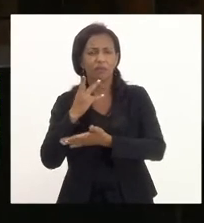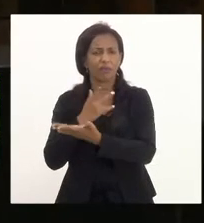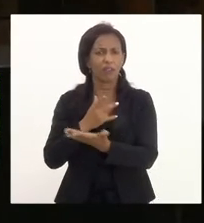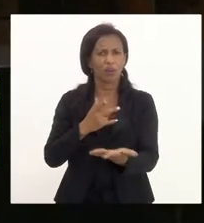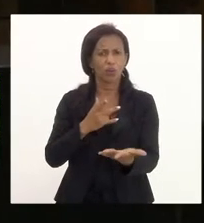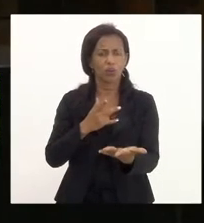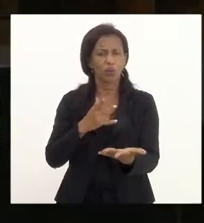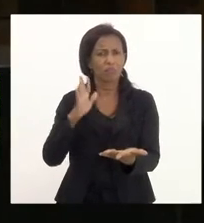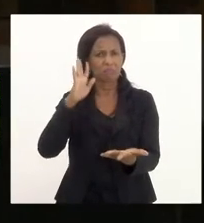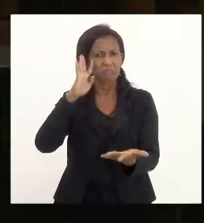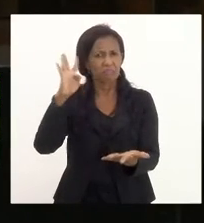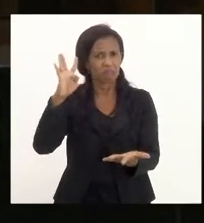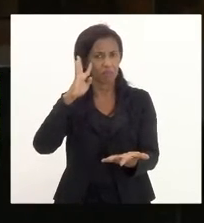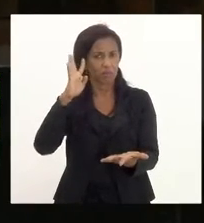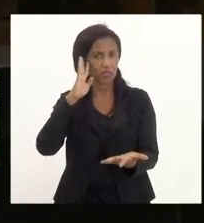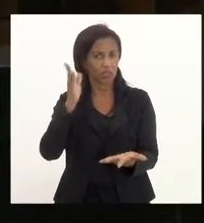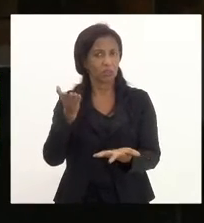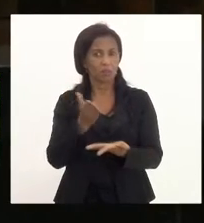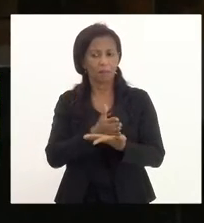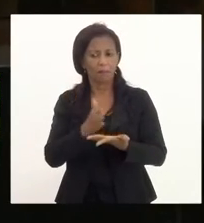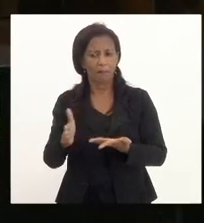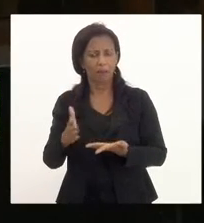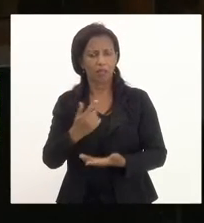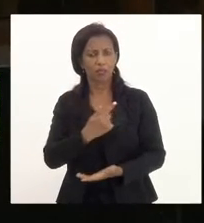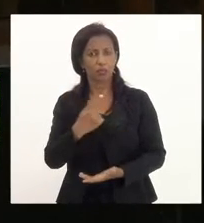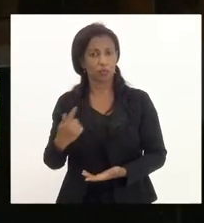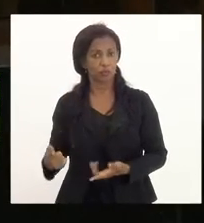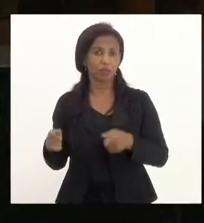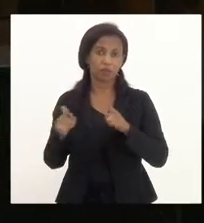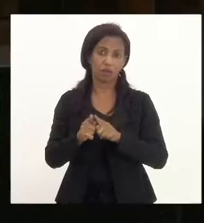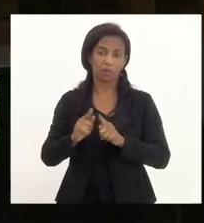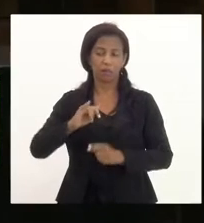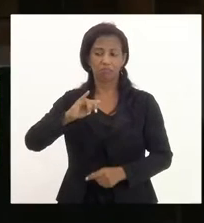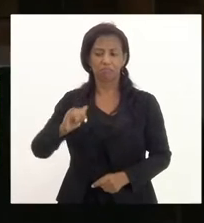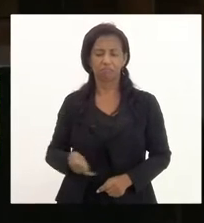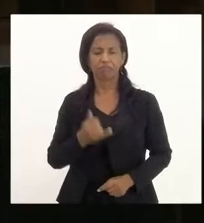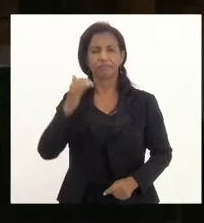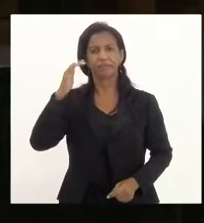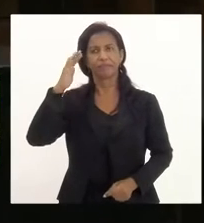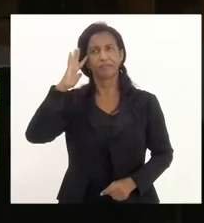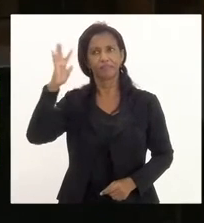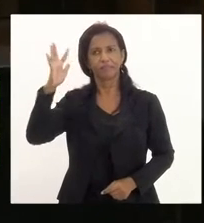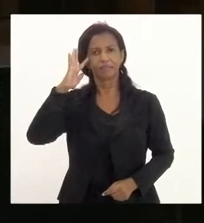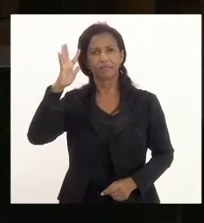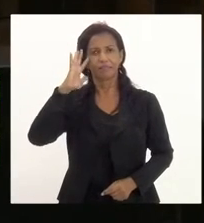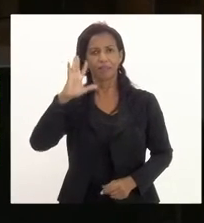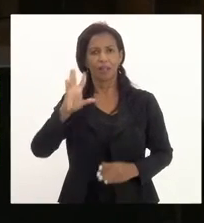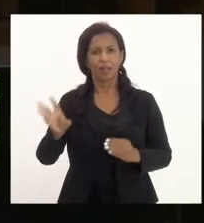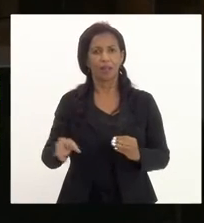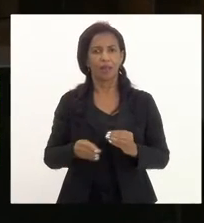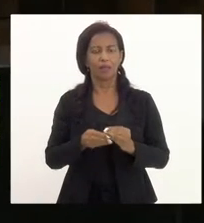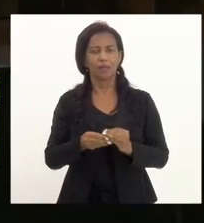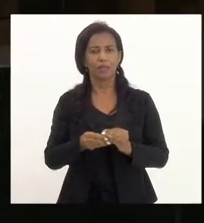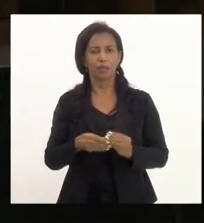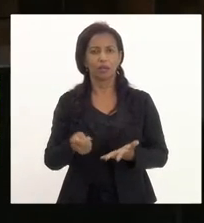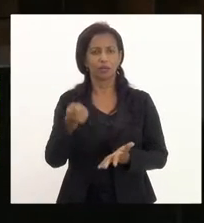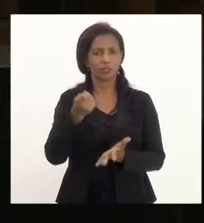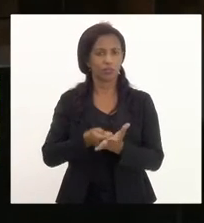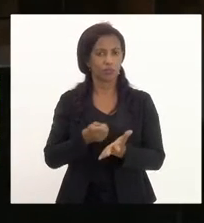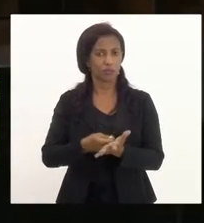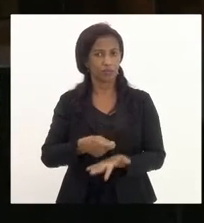e imagino que parte do governo utilize para pensar a Adesão do regime de recuperação fiscal